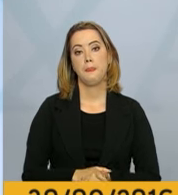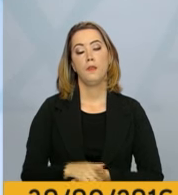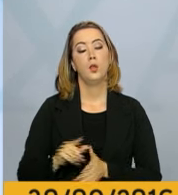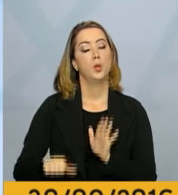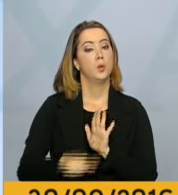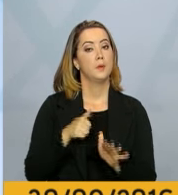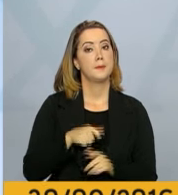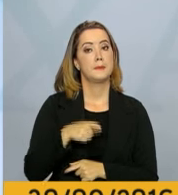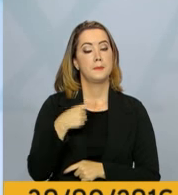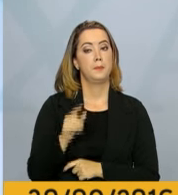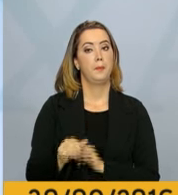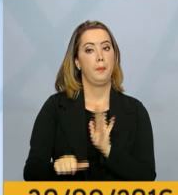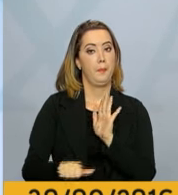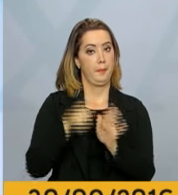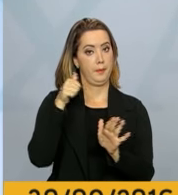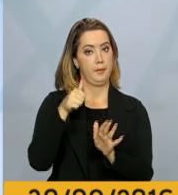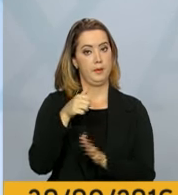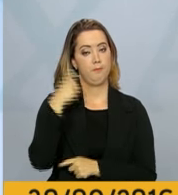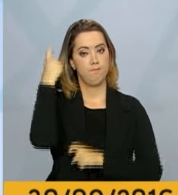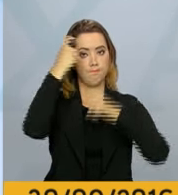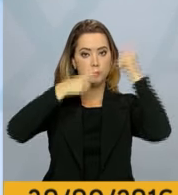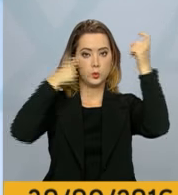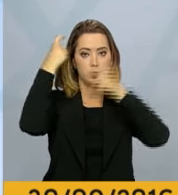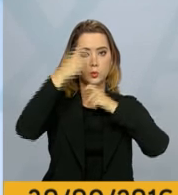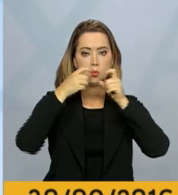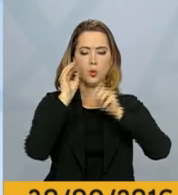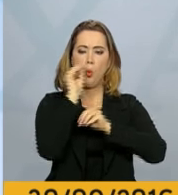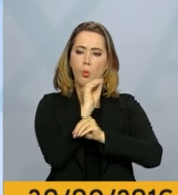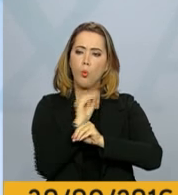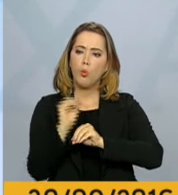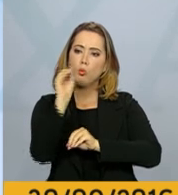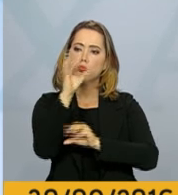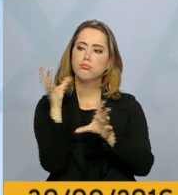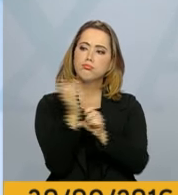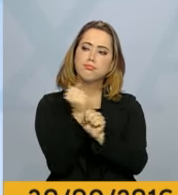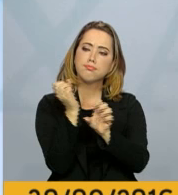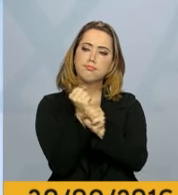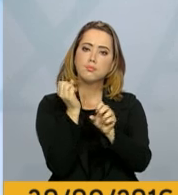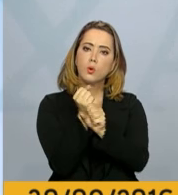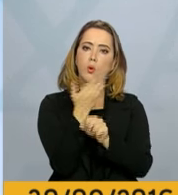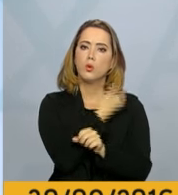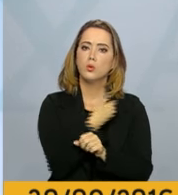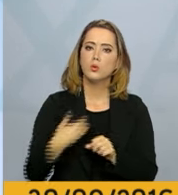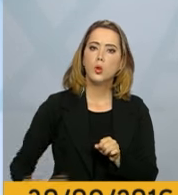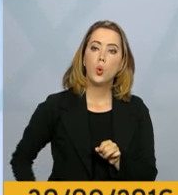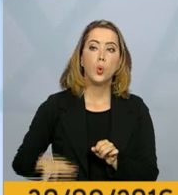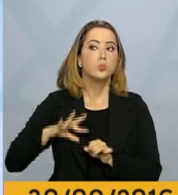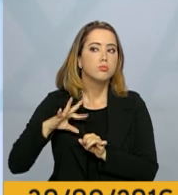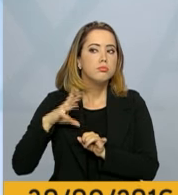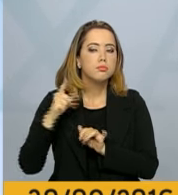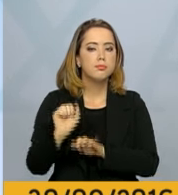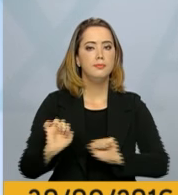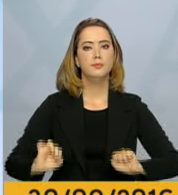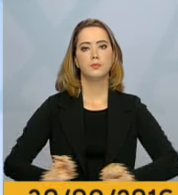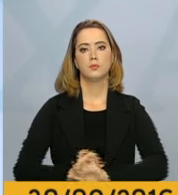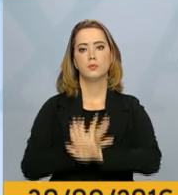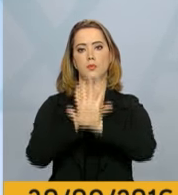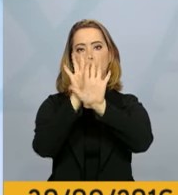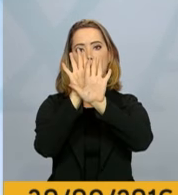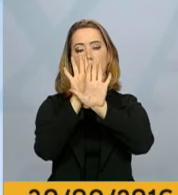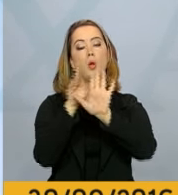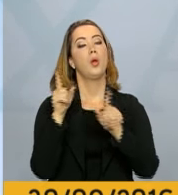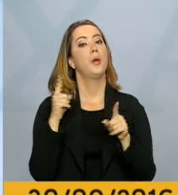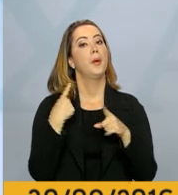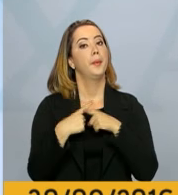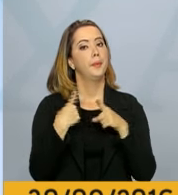primeira preocupação foi tratar as contas públicas com total transparência. Por isso, não escondemos